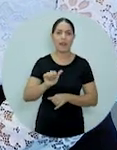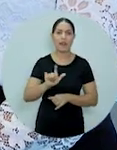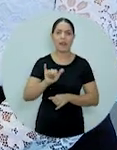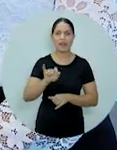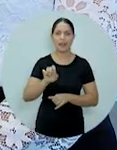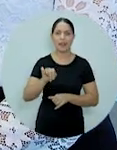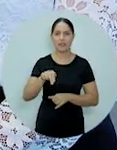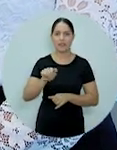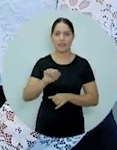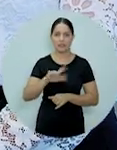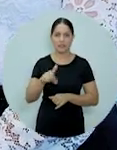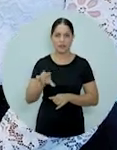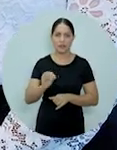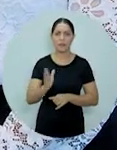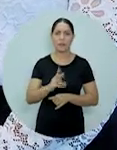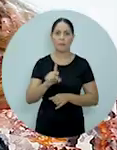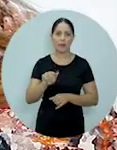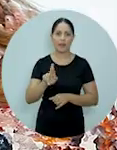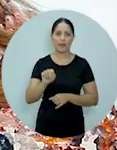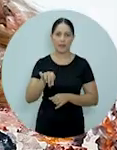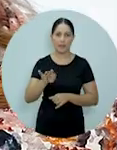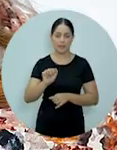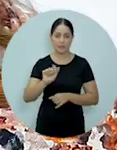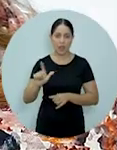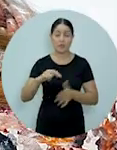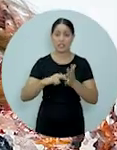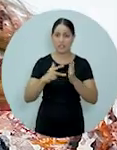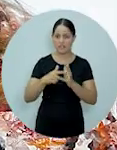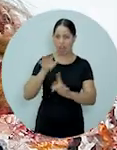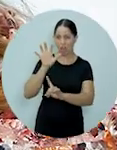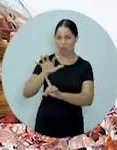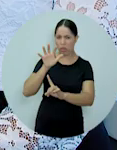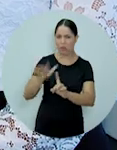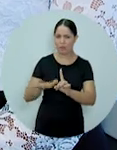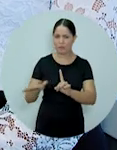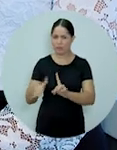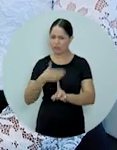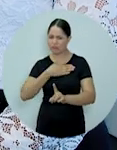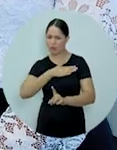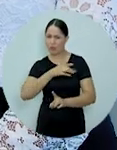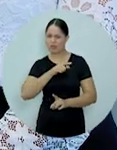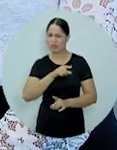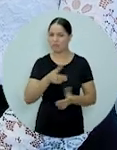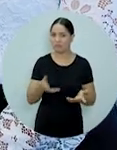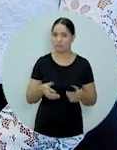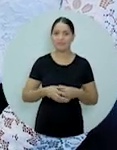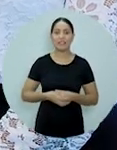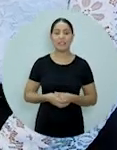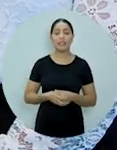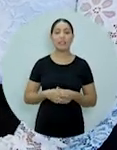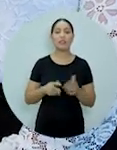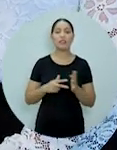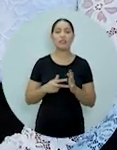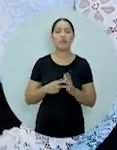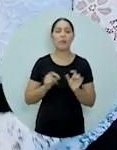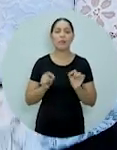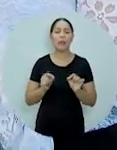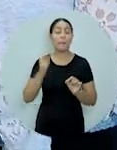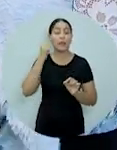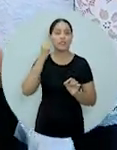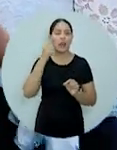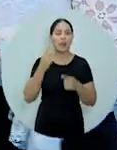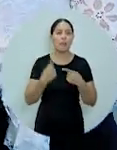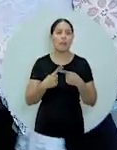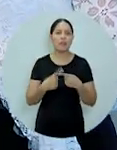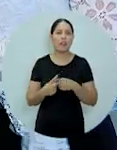começar a falar em alienação parental ou não? Bom, quando a gente está falando de uma criança que não quer estar com o pai, a gente precisa saber por que essa